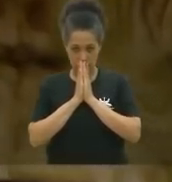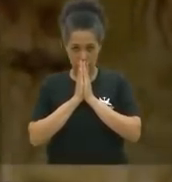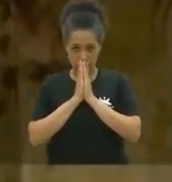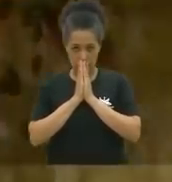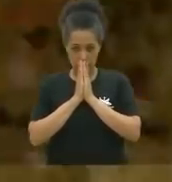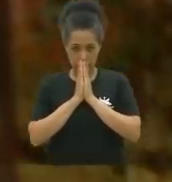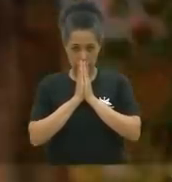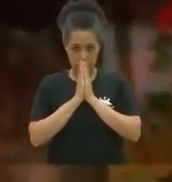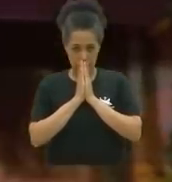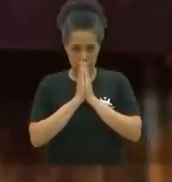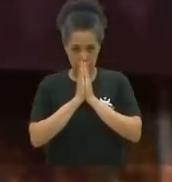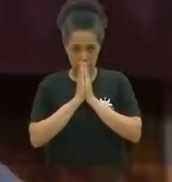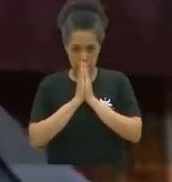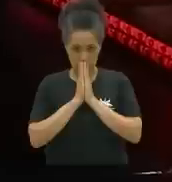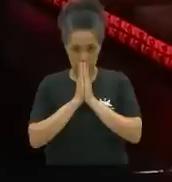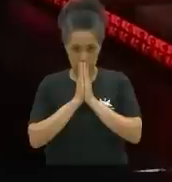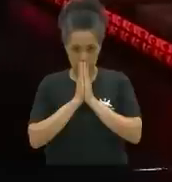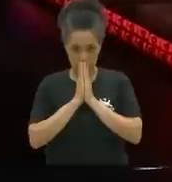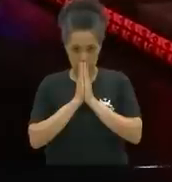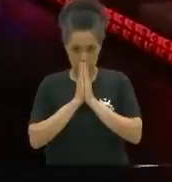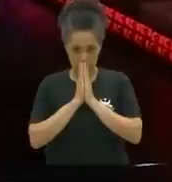Nos braços